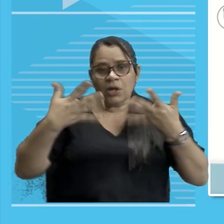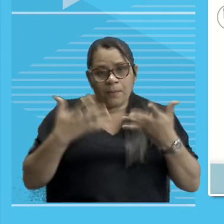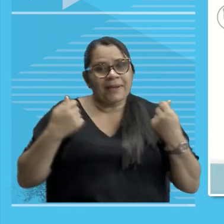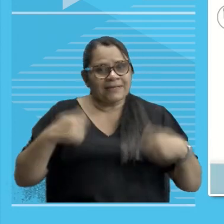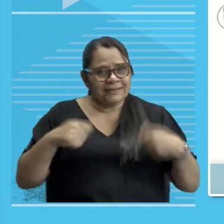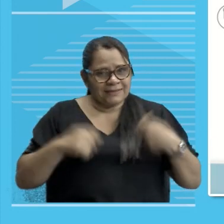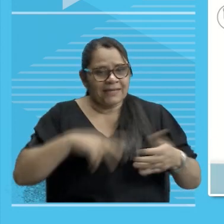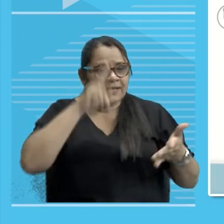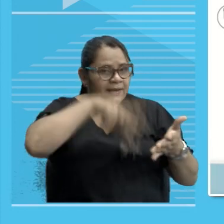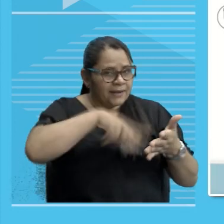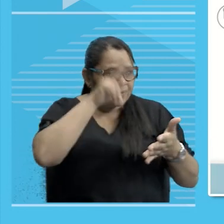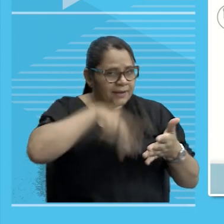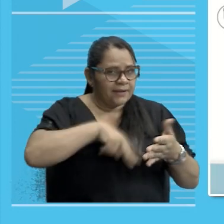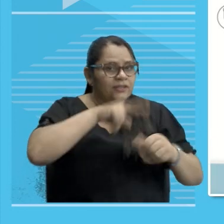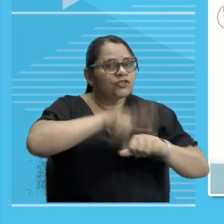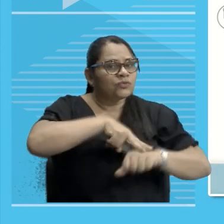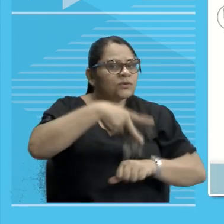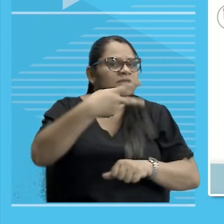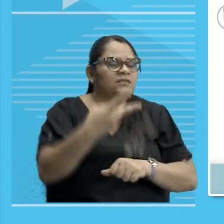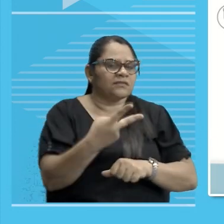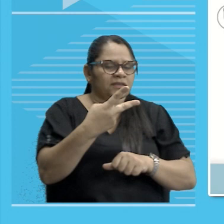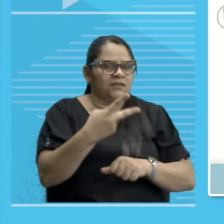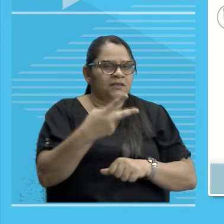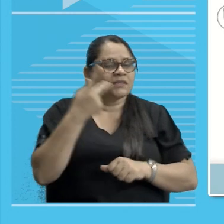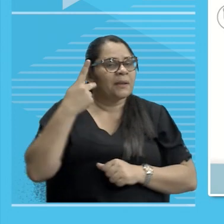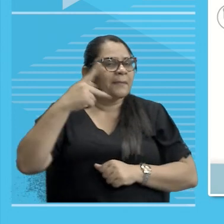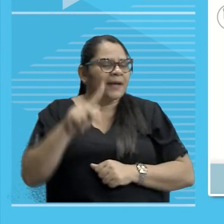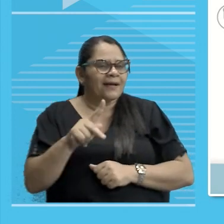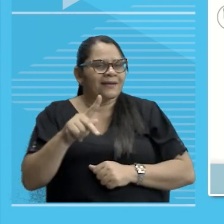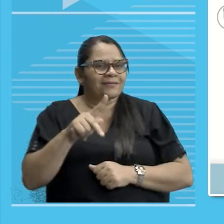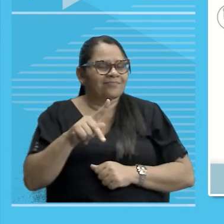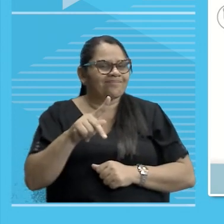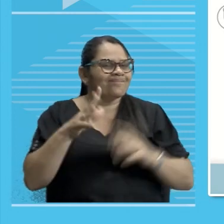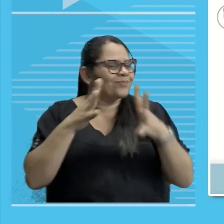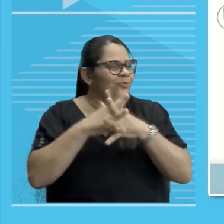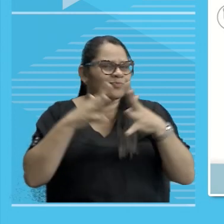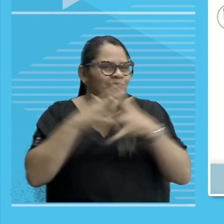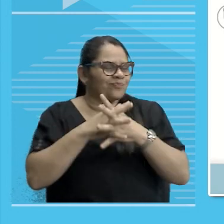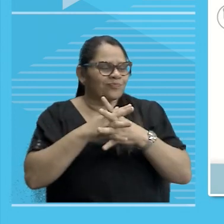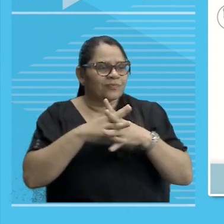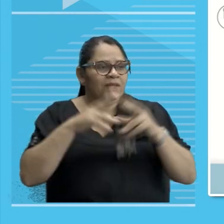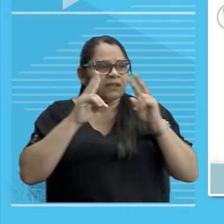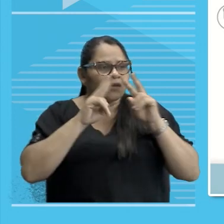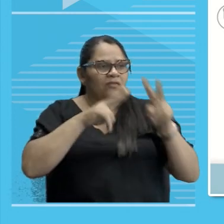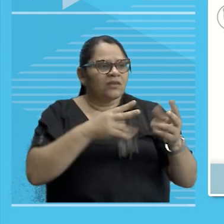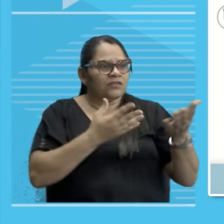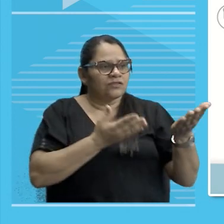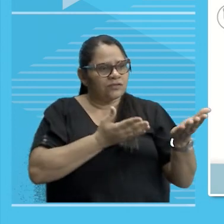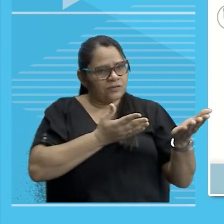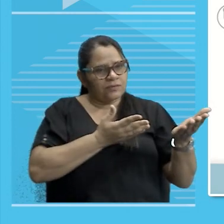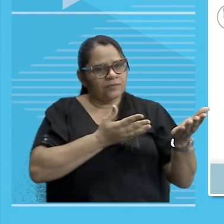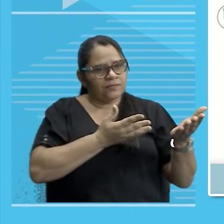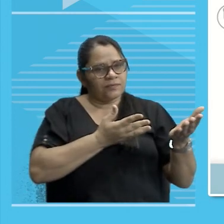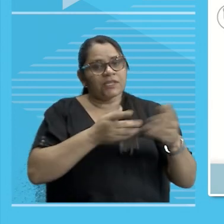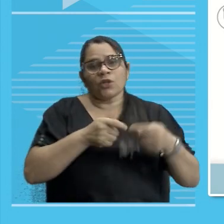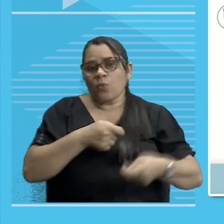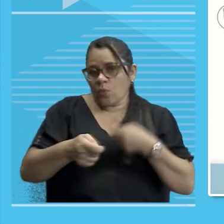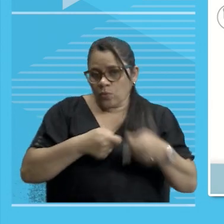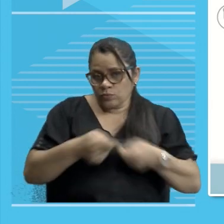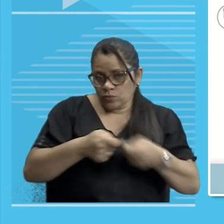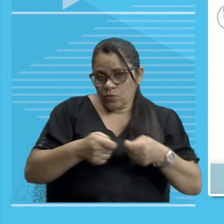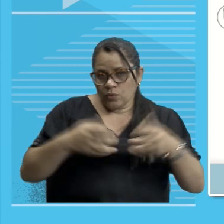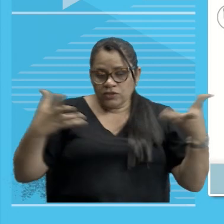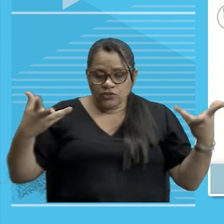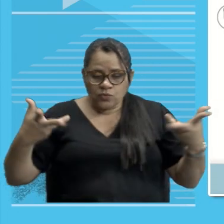duas vezes para que eu não pudesse me confundir então o controle de qualidade